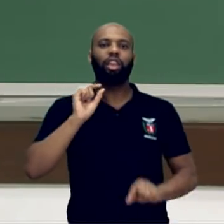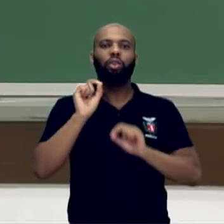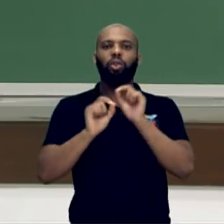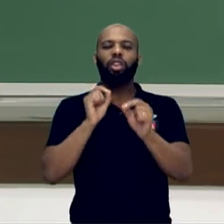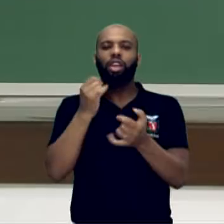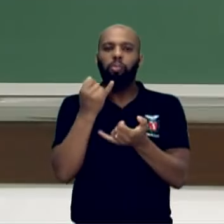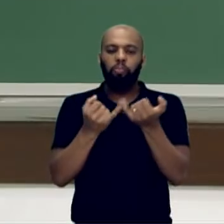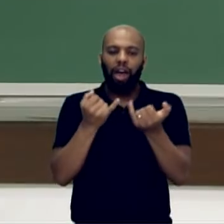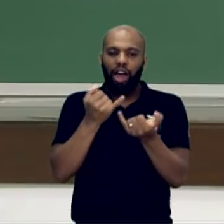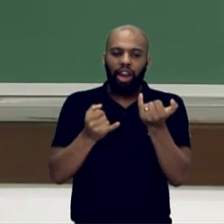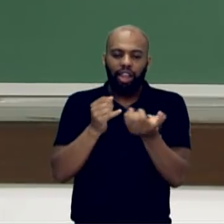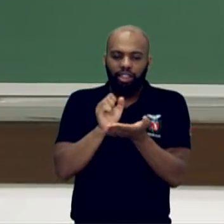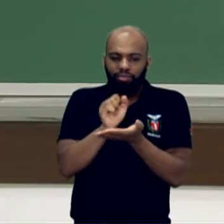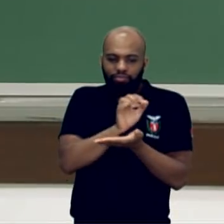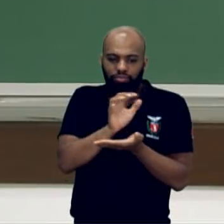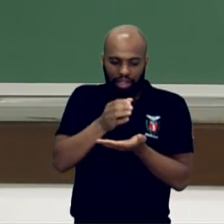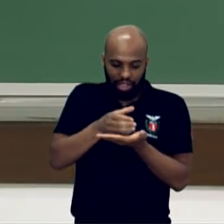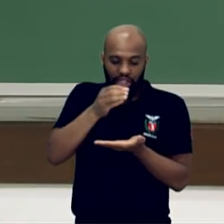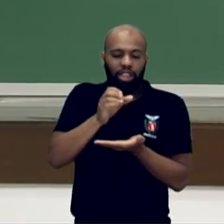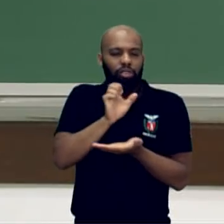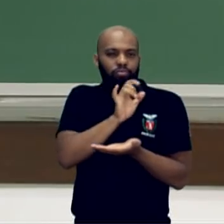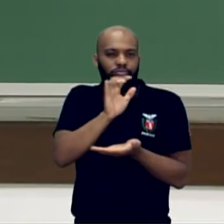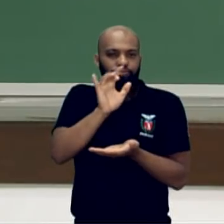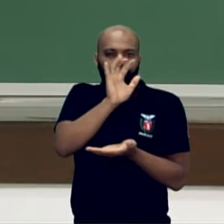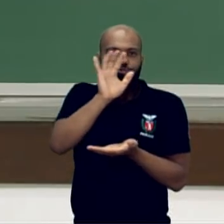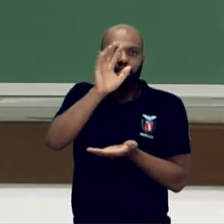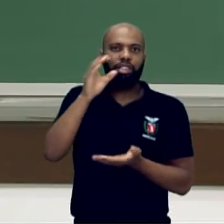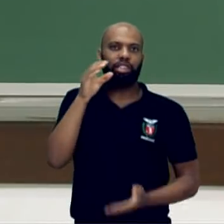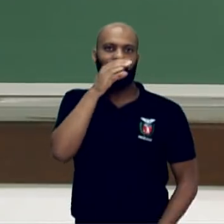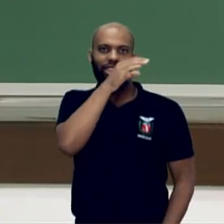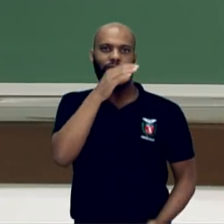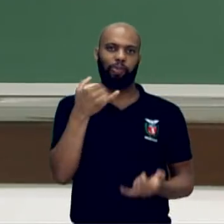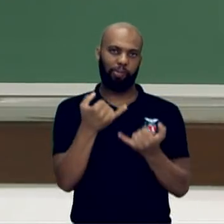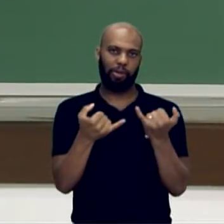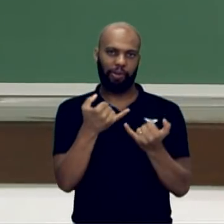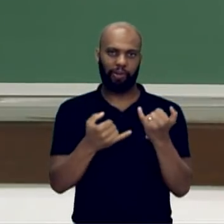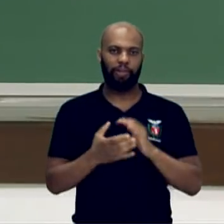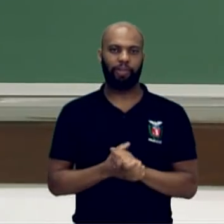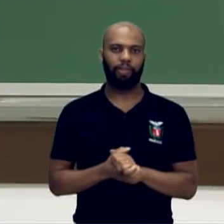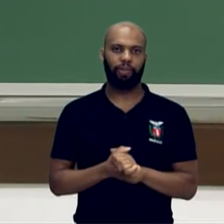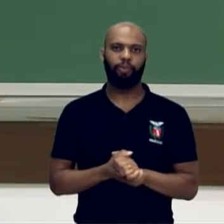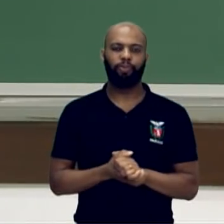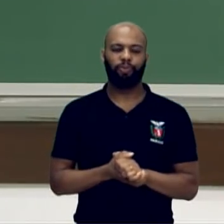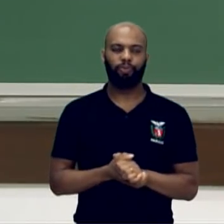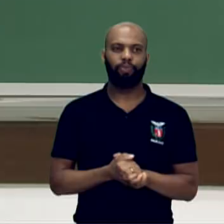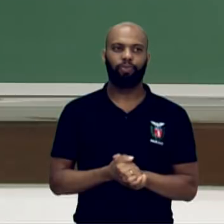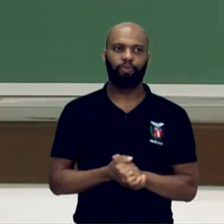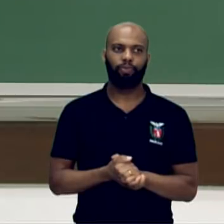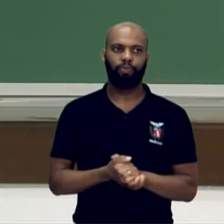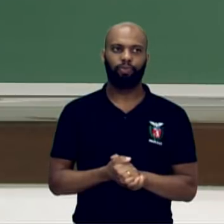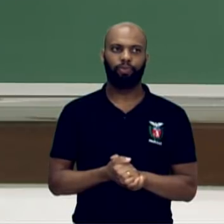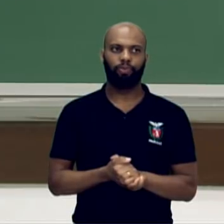aquele vaporzinho, ok? E aí, ó.